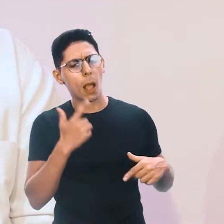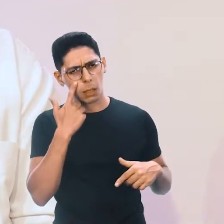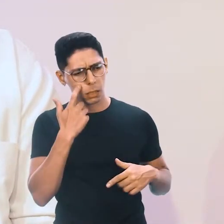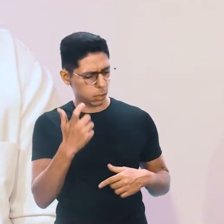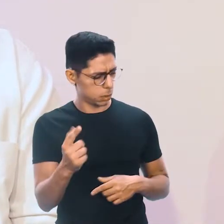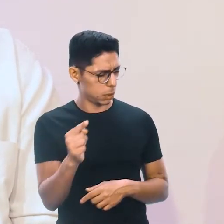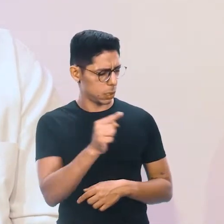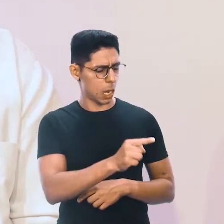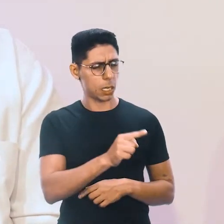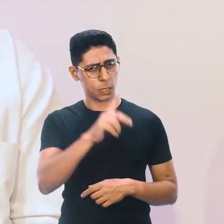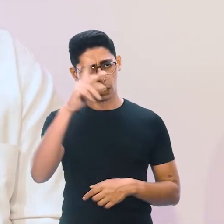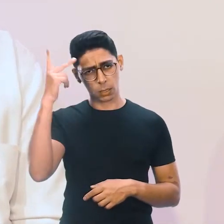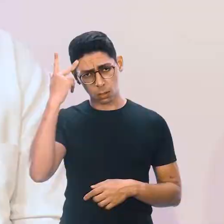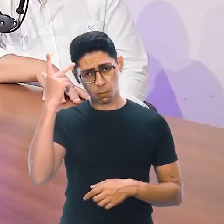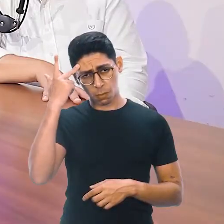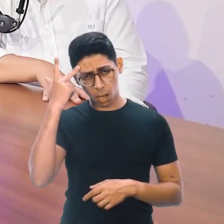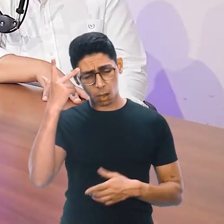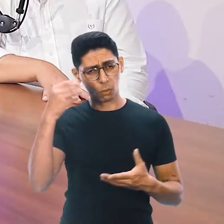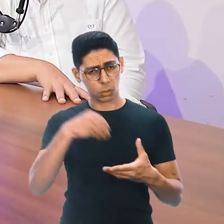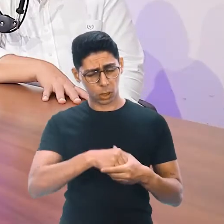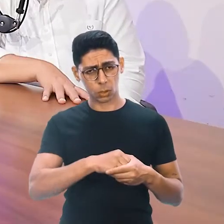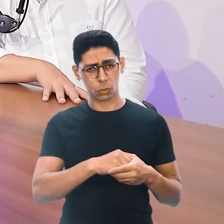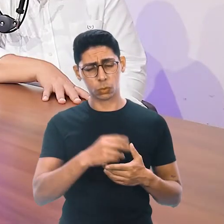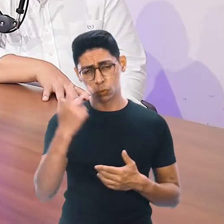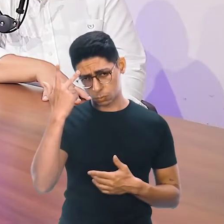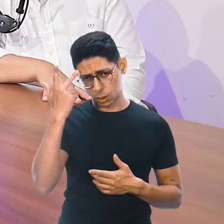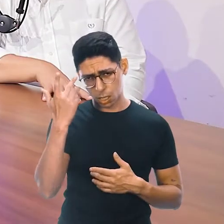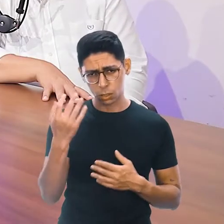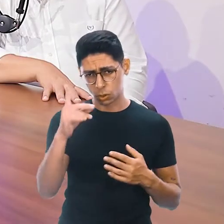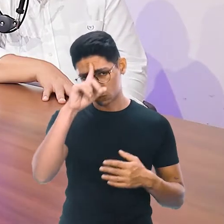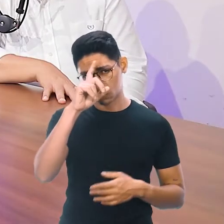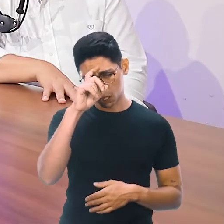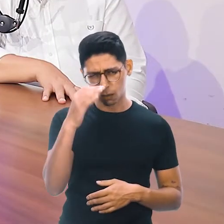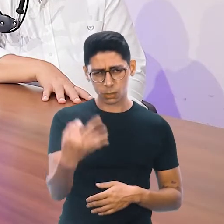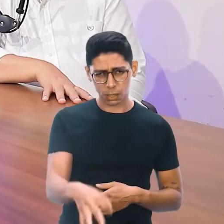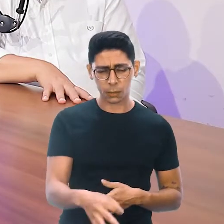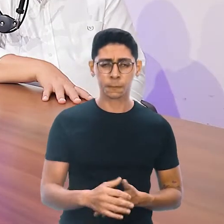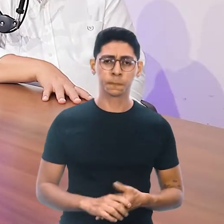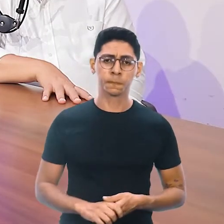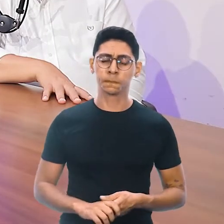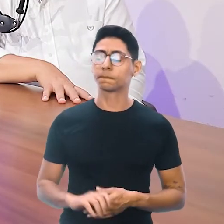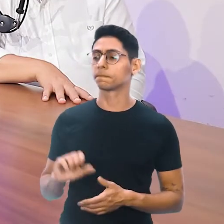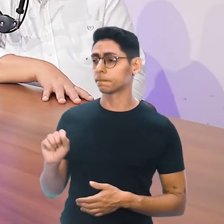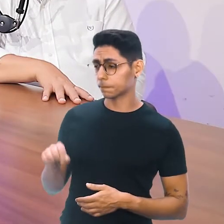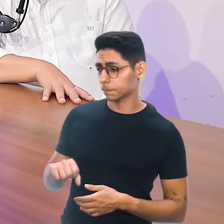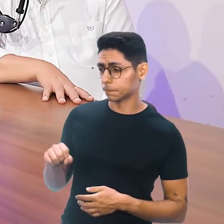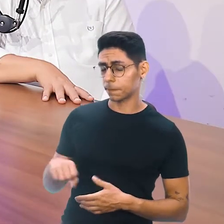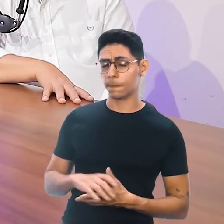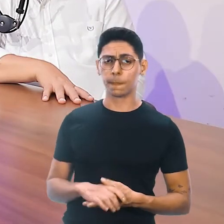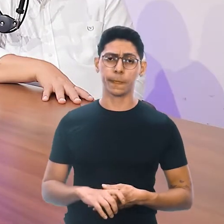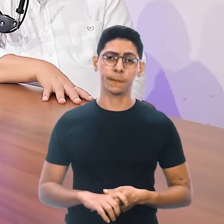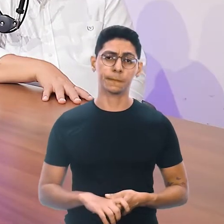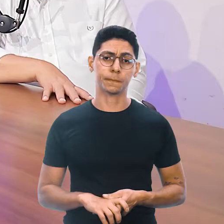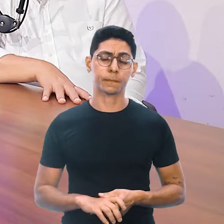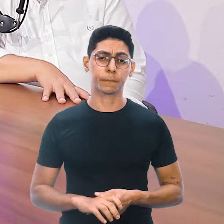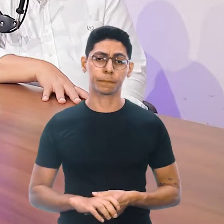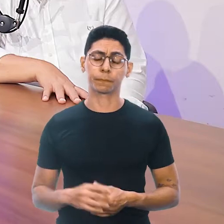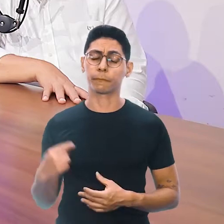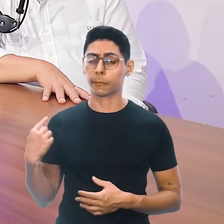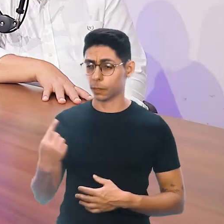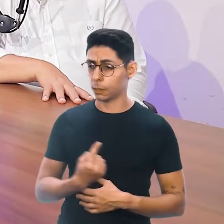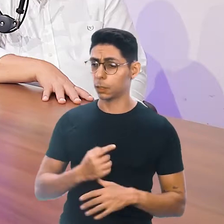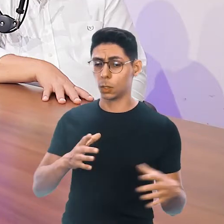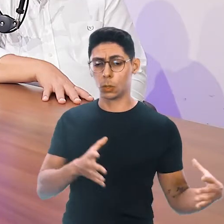acho que em um hospital, não era? Hospital Matarazzo, Isso. exatamente. Hospital Matarazzo. E nós fomos, então, para